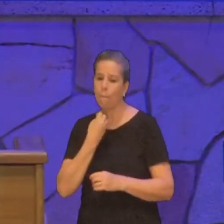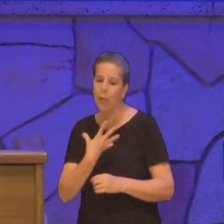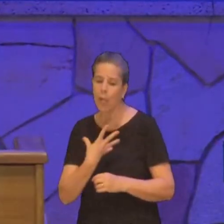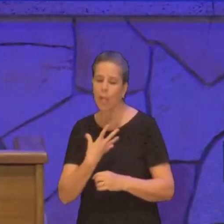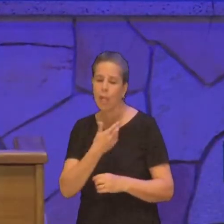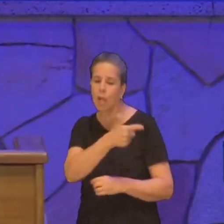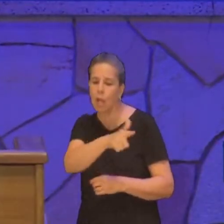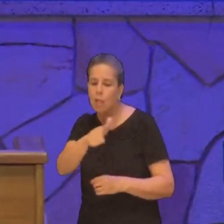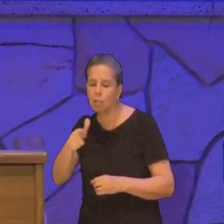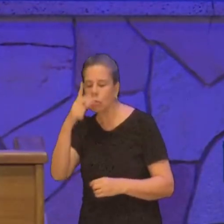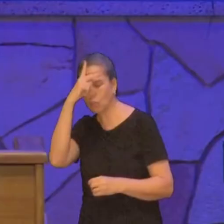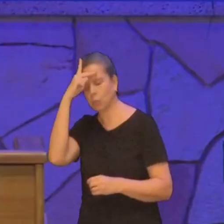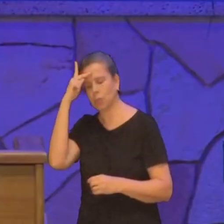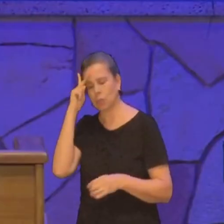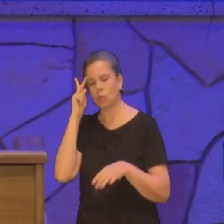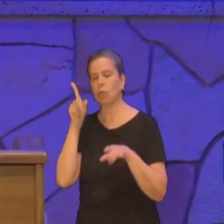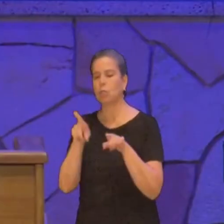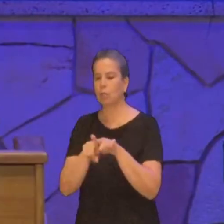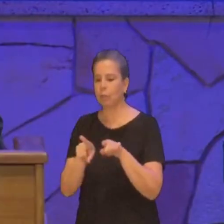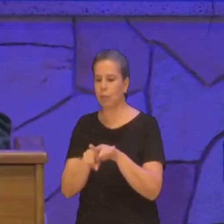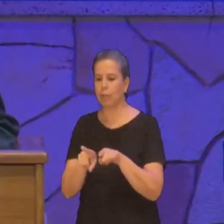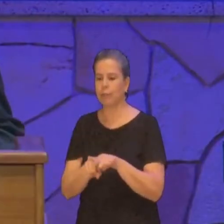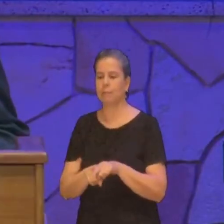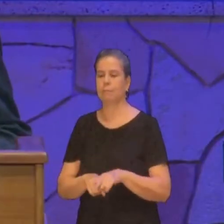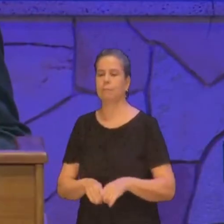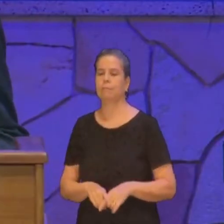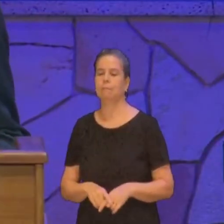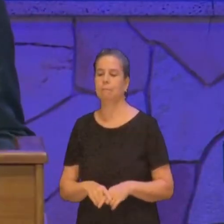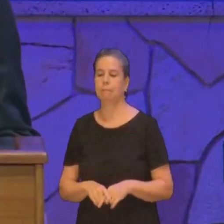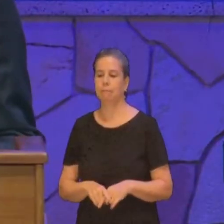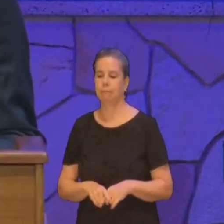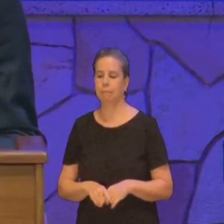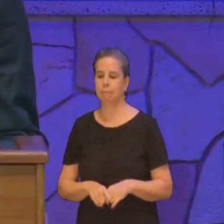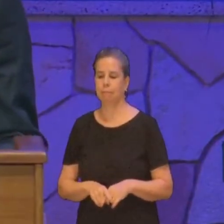nós, fazer pelos outros também, irmãos.